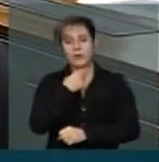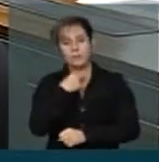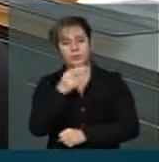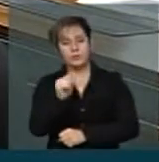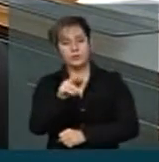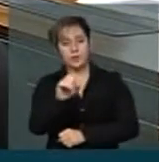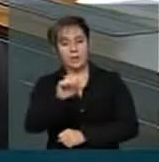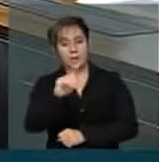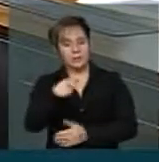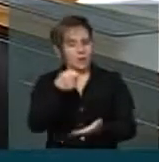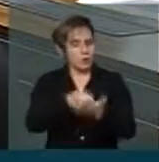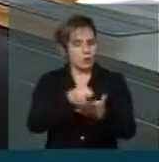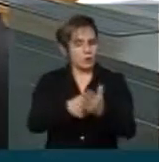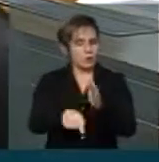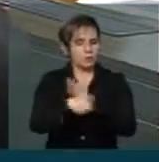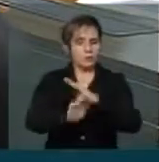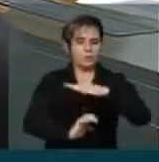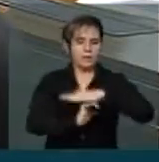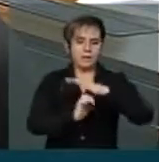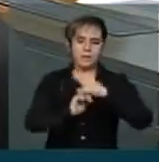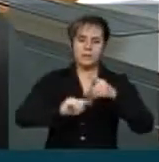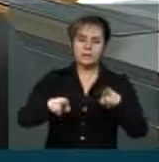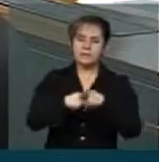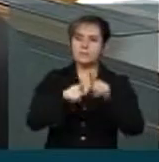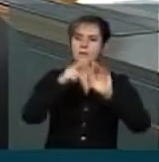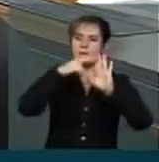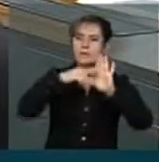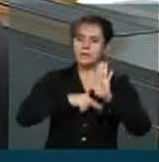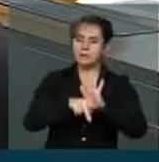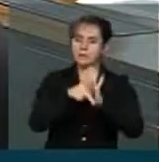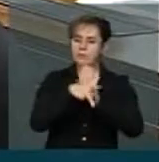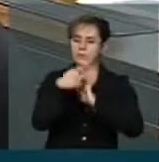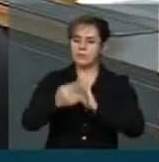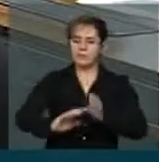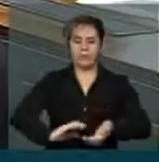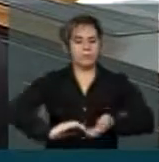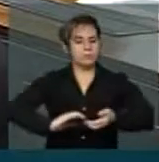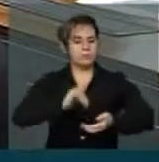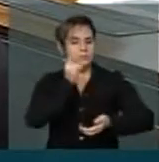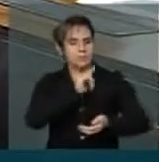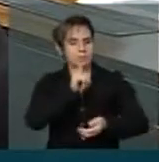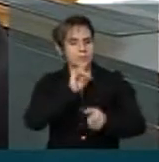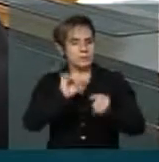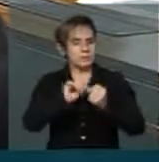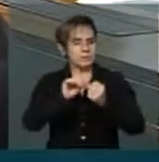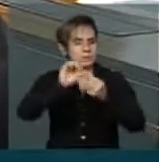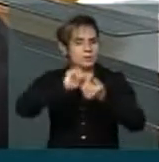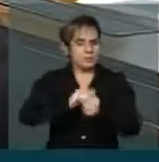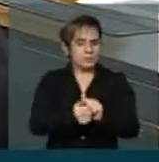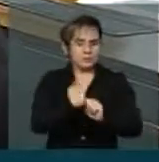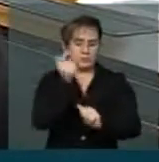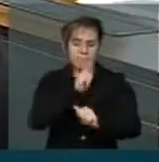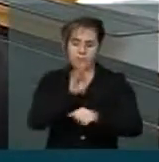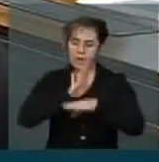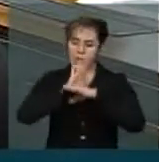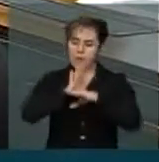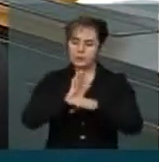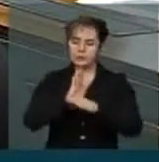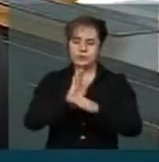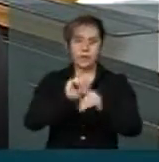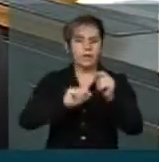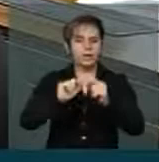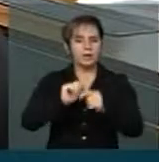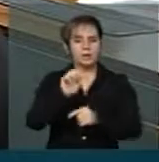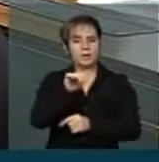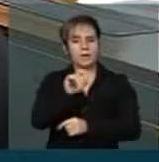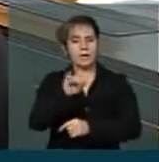podemos cobrar da companhia, o que pode depender de regulamentação que o próprio Congresso Nacional possa ter que fazer para suprir aquilo que a Anatel